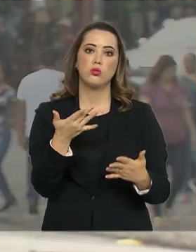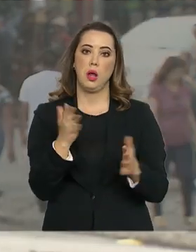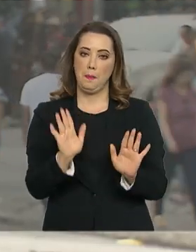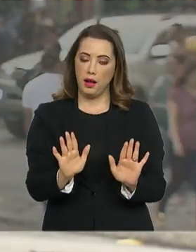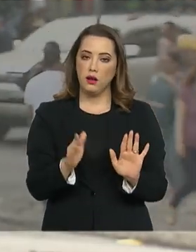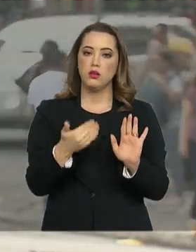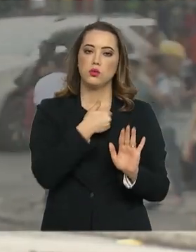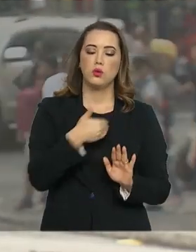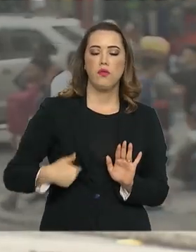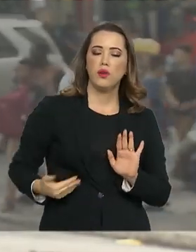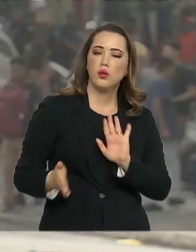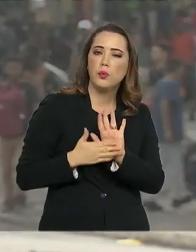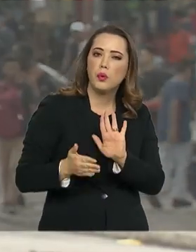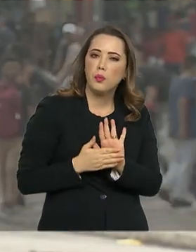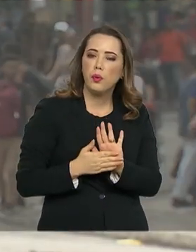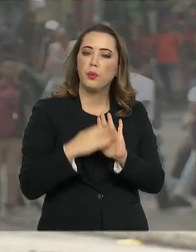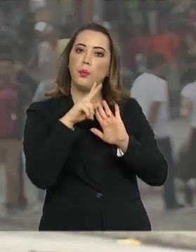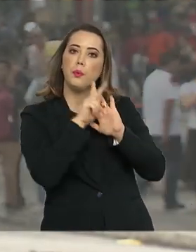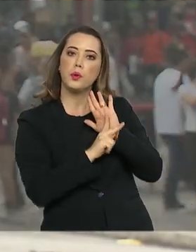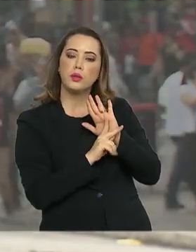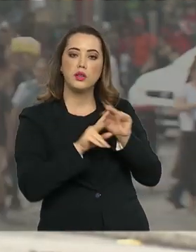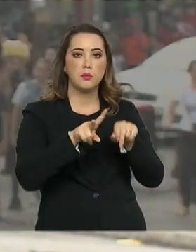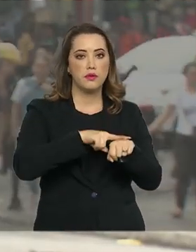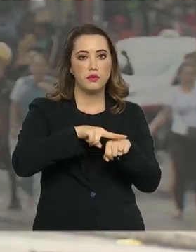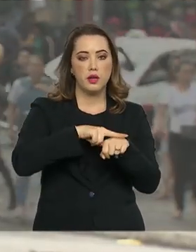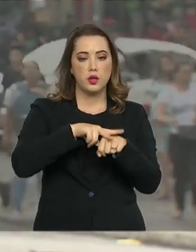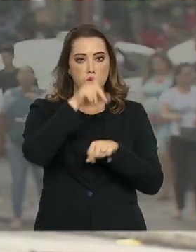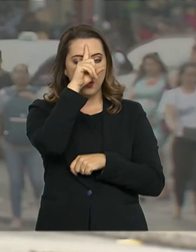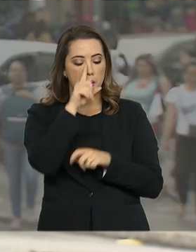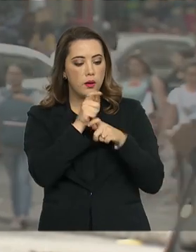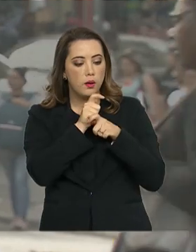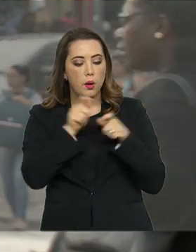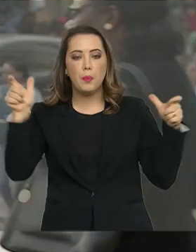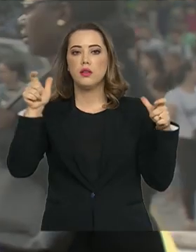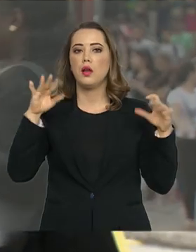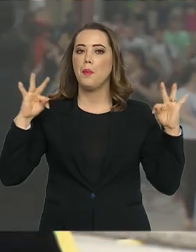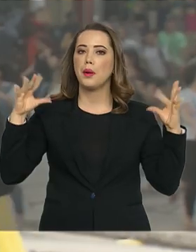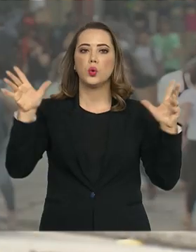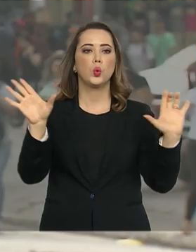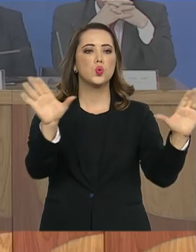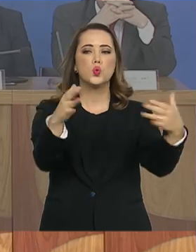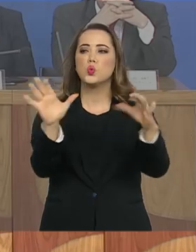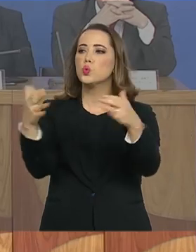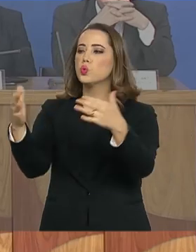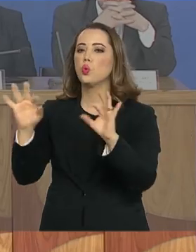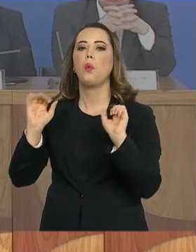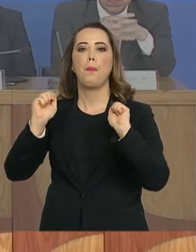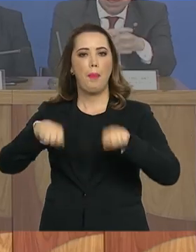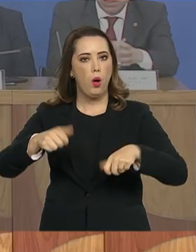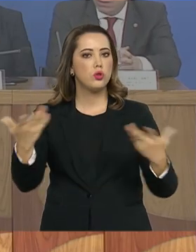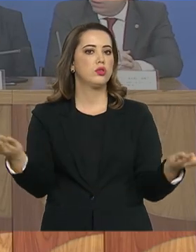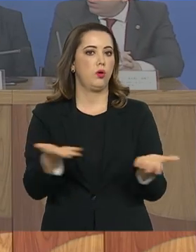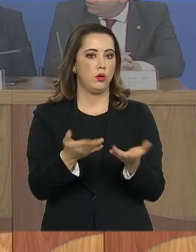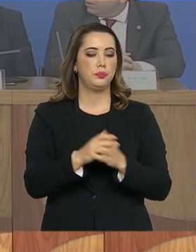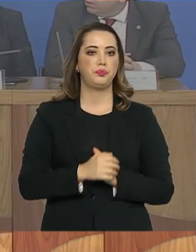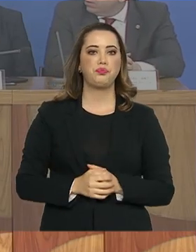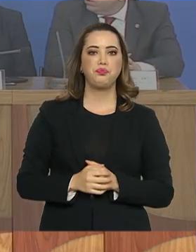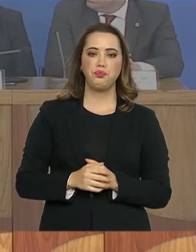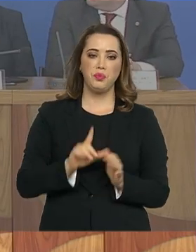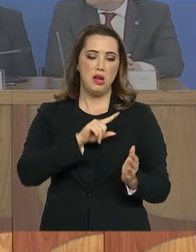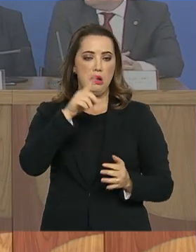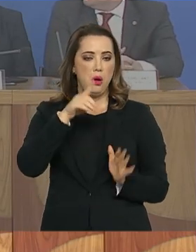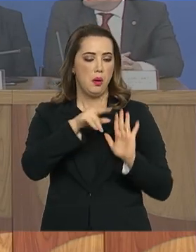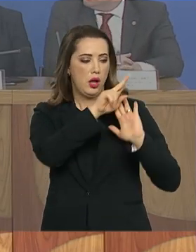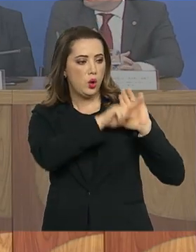propõe com o novo programa Verde Amarelo é ampliar essa autorização para todas as categorias. A medida estabelece a negociação